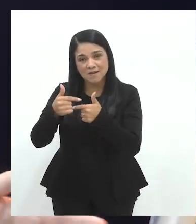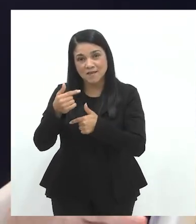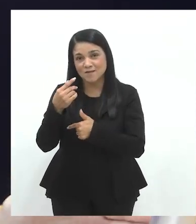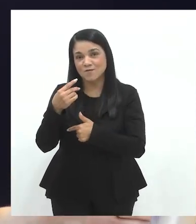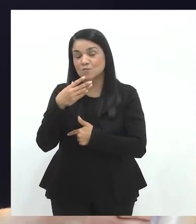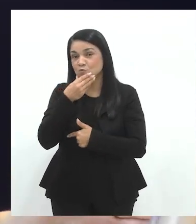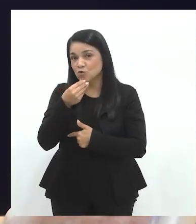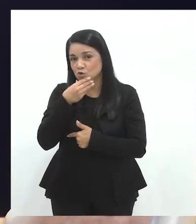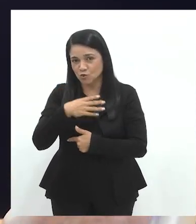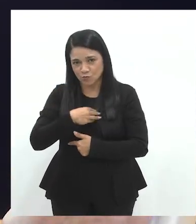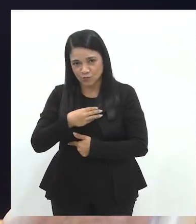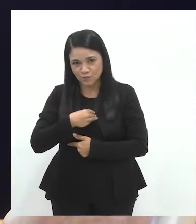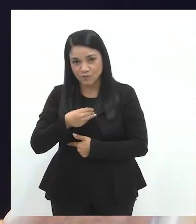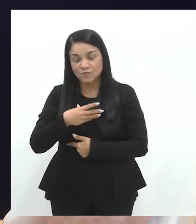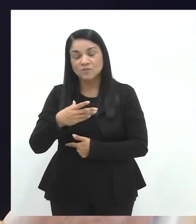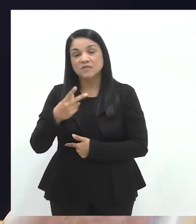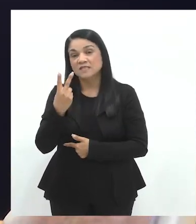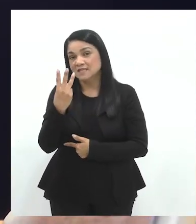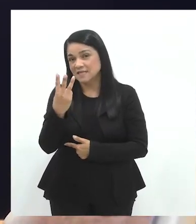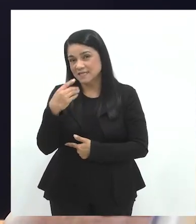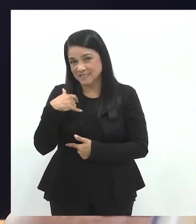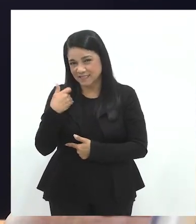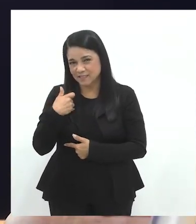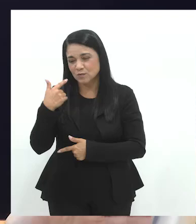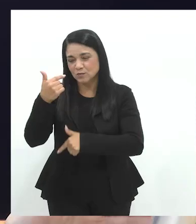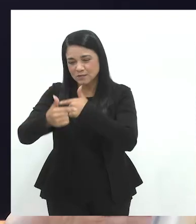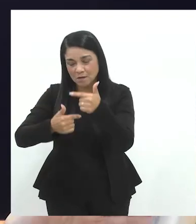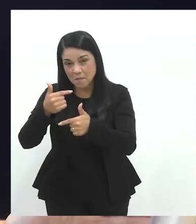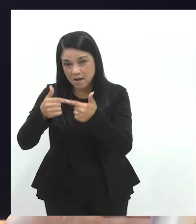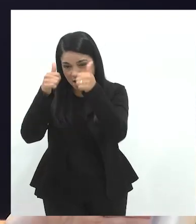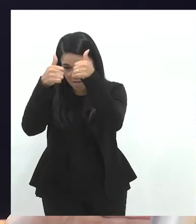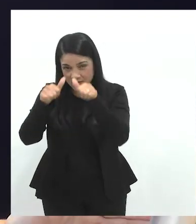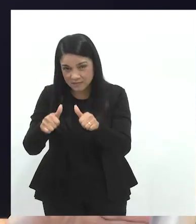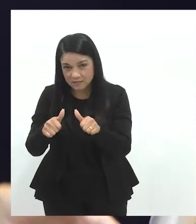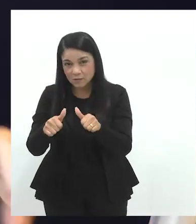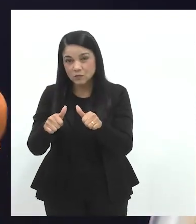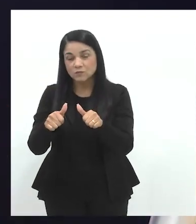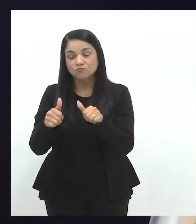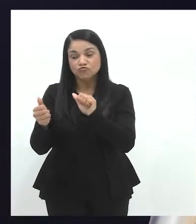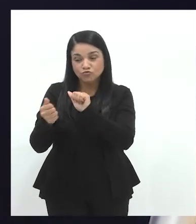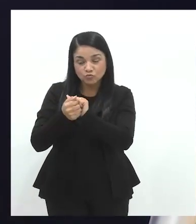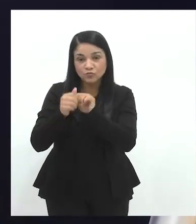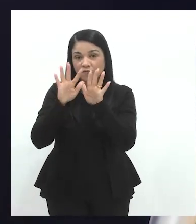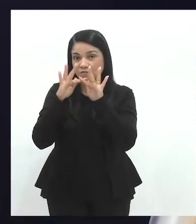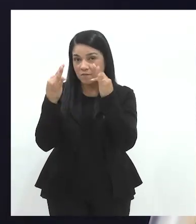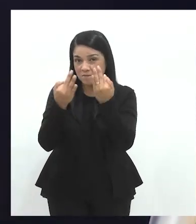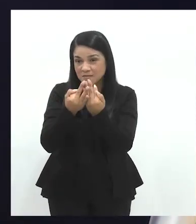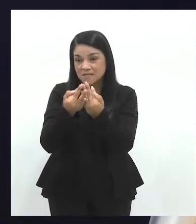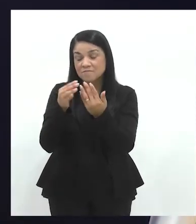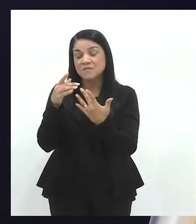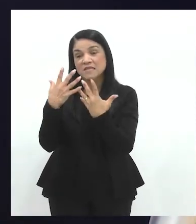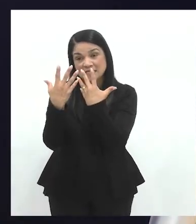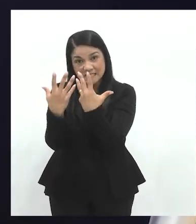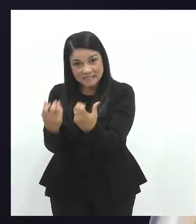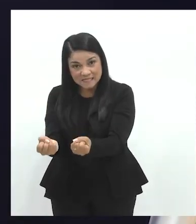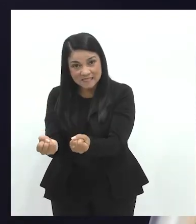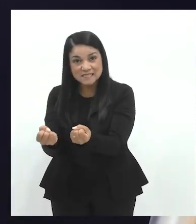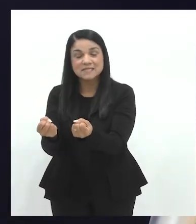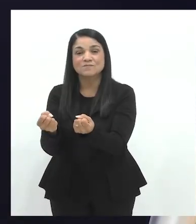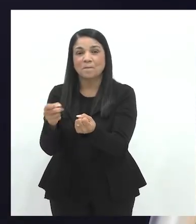trabalhei com essa família ao longo da avaliação. Ao final, eles já estavam